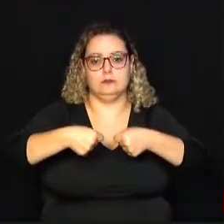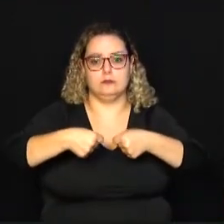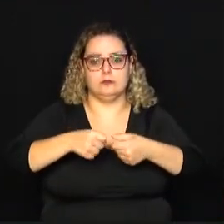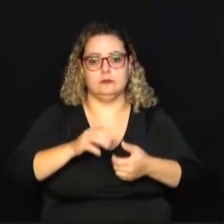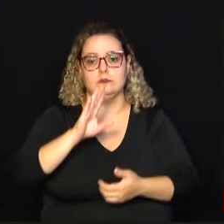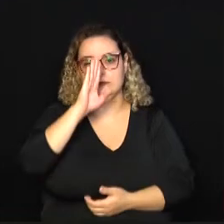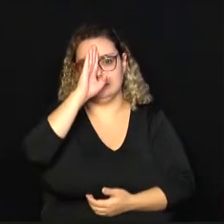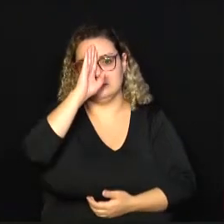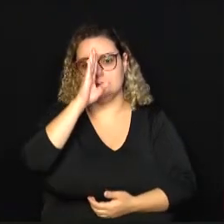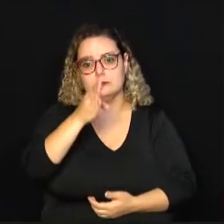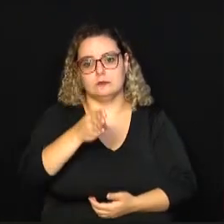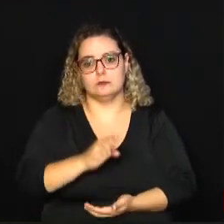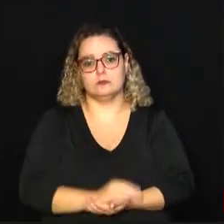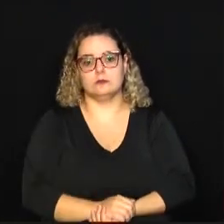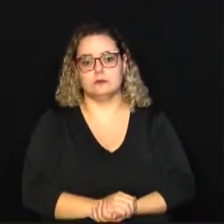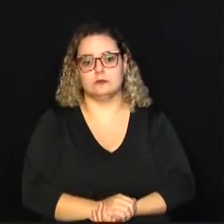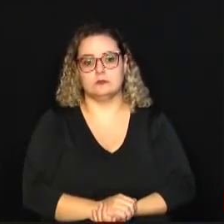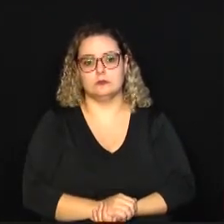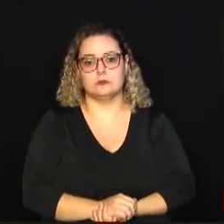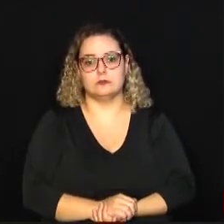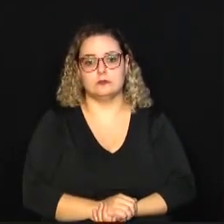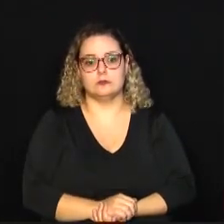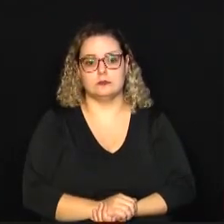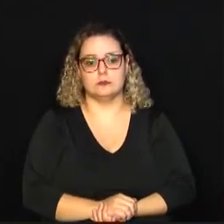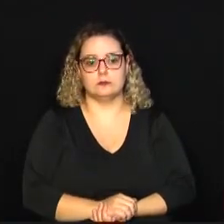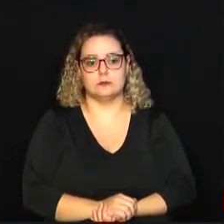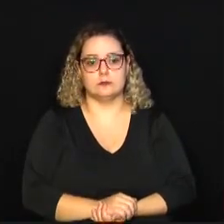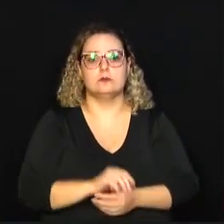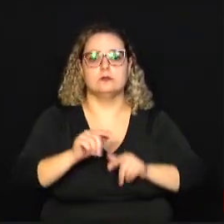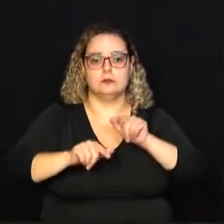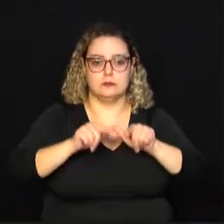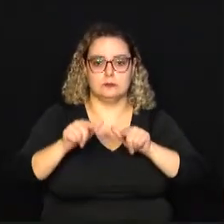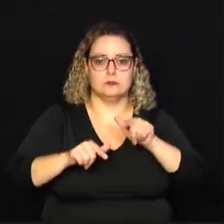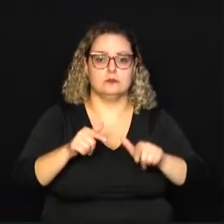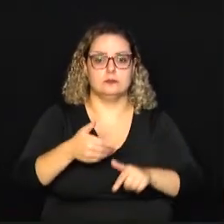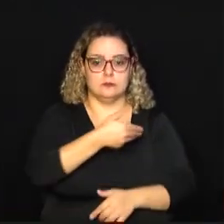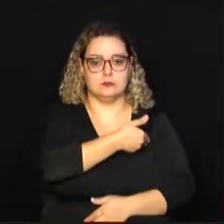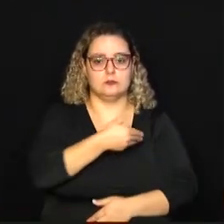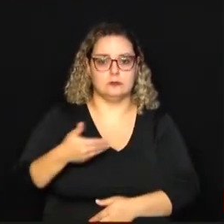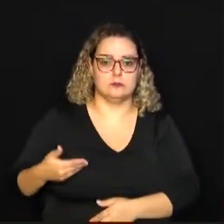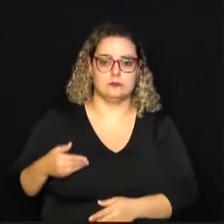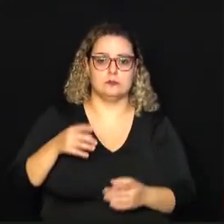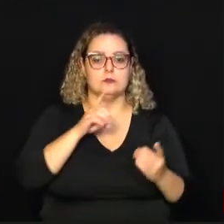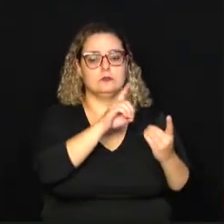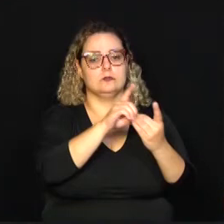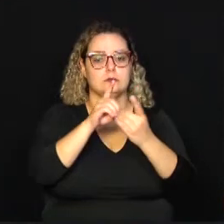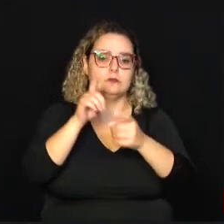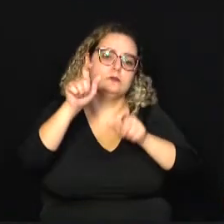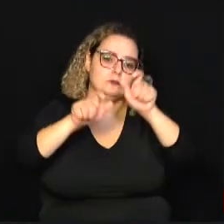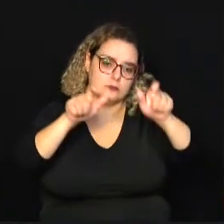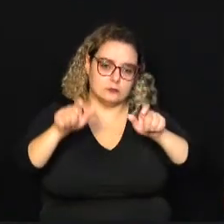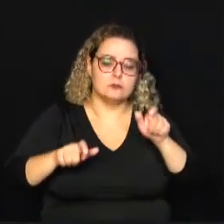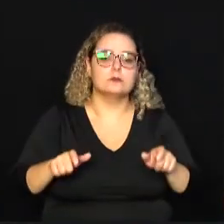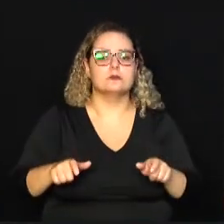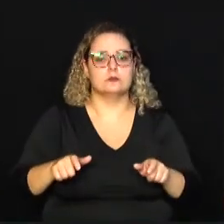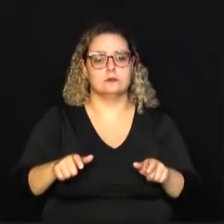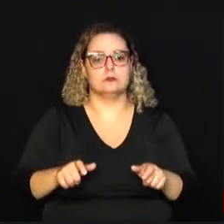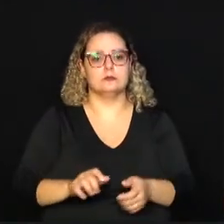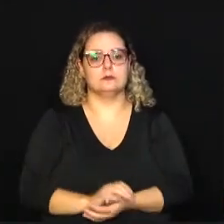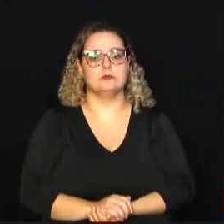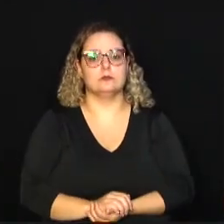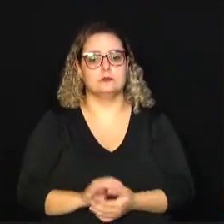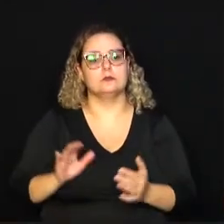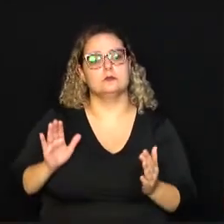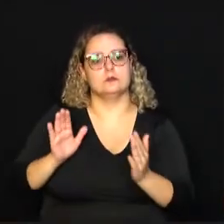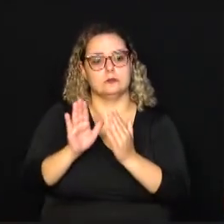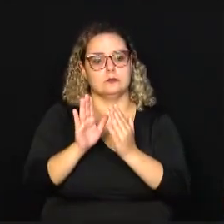principalmente dos servidores, trabalhadores públicos, e que atendem a população, né? Principalmente quem está na saúde, na linha de